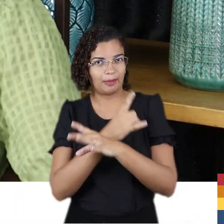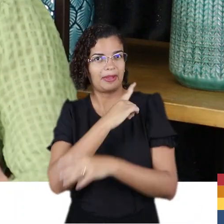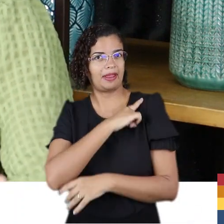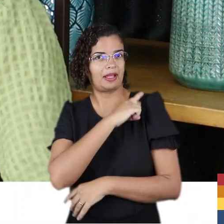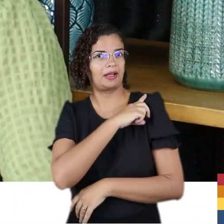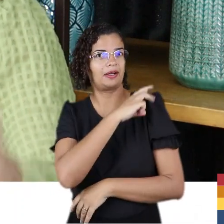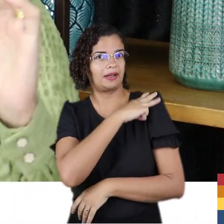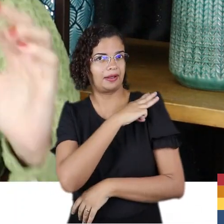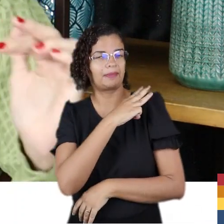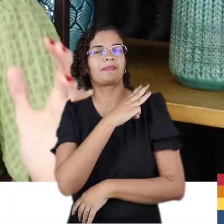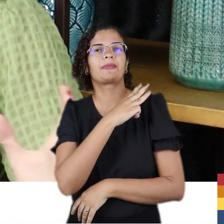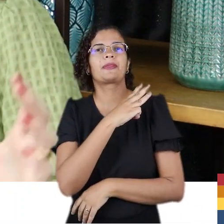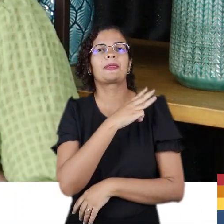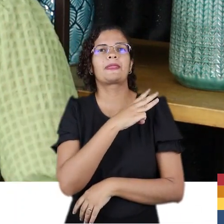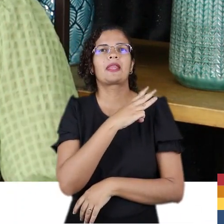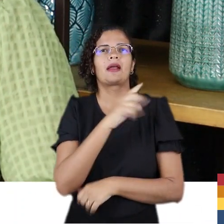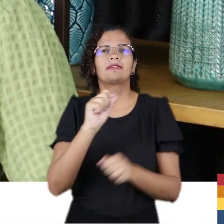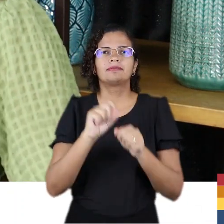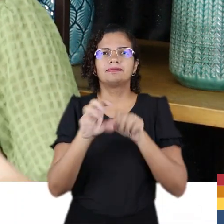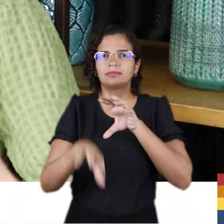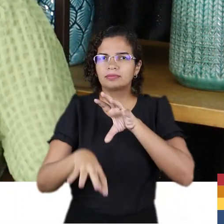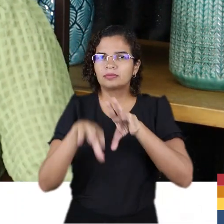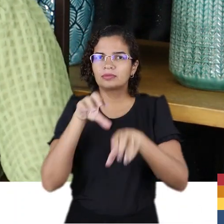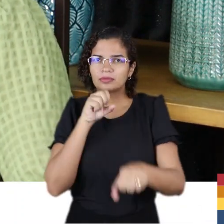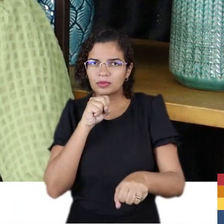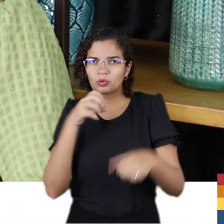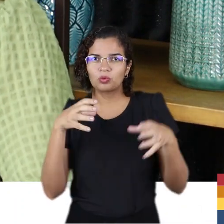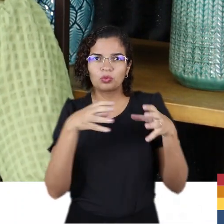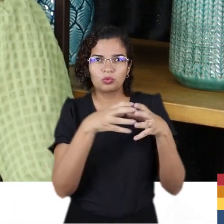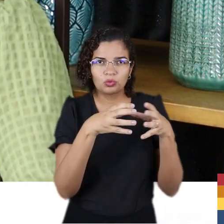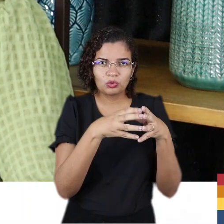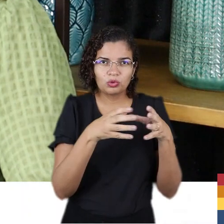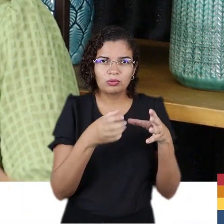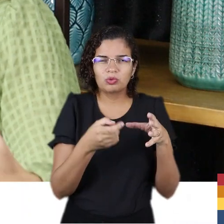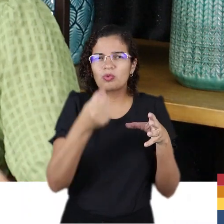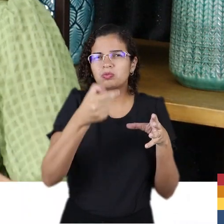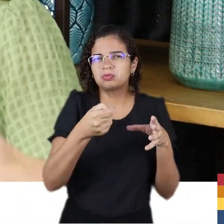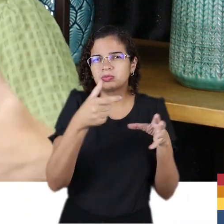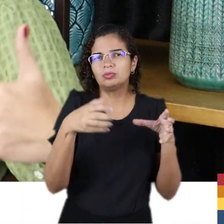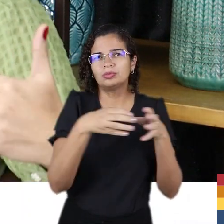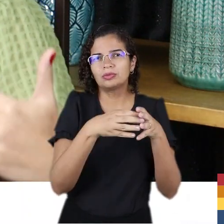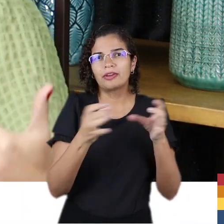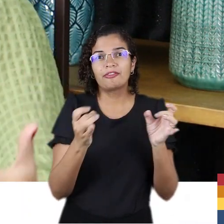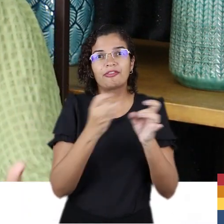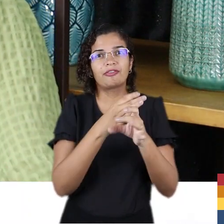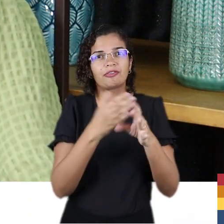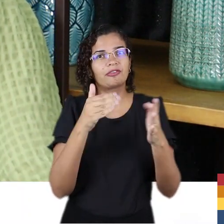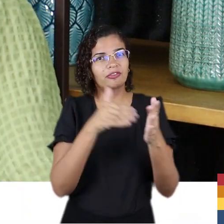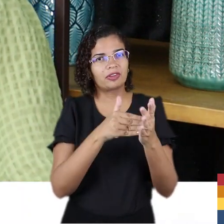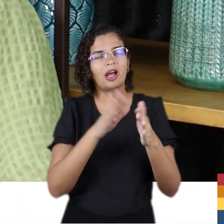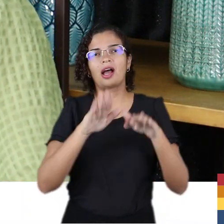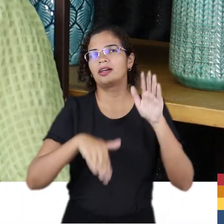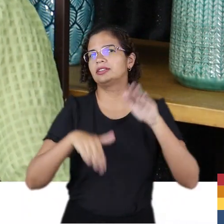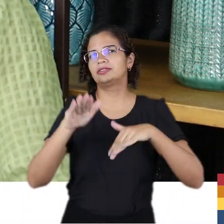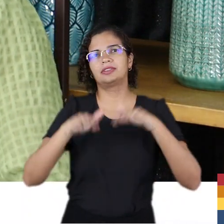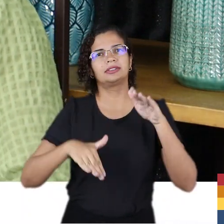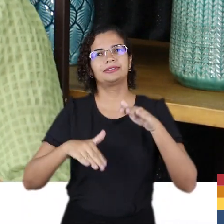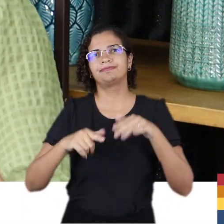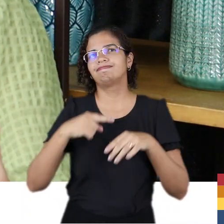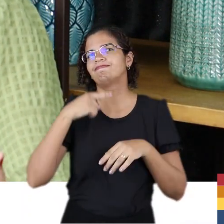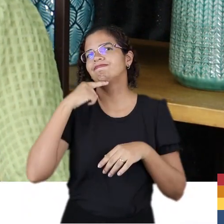uma conclusão desse pequeno grupo, né? Que finaliza essa etapa, mas ainda assim, às vezes, a gente não consegue desenvolver